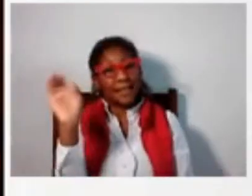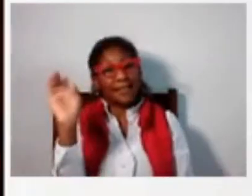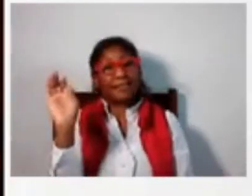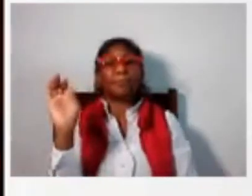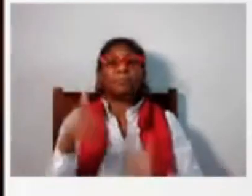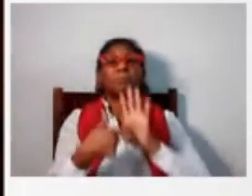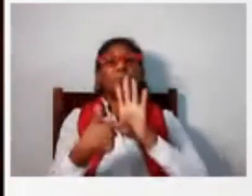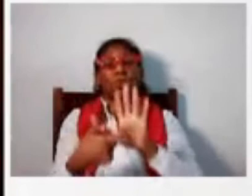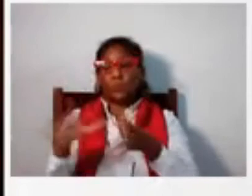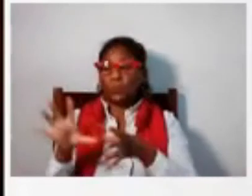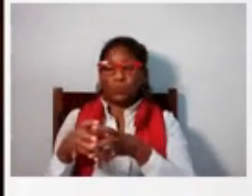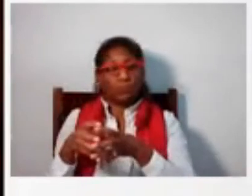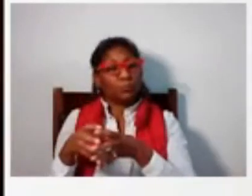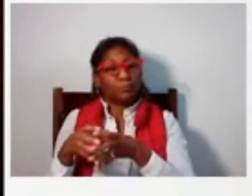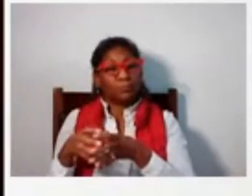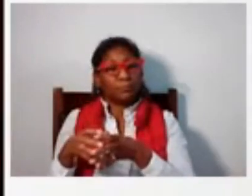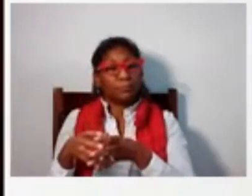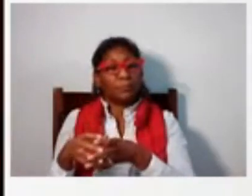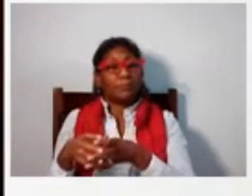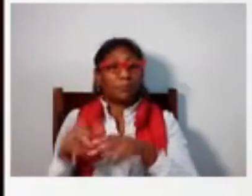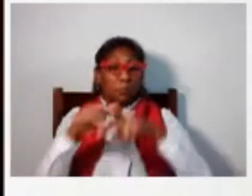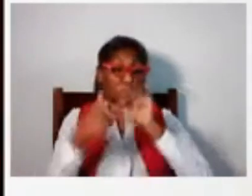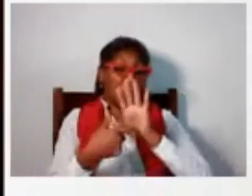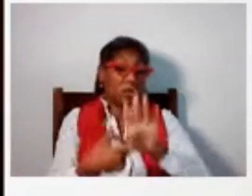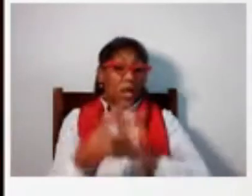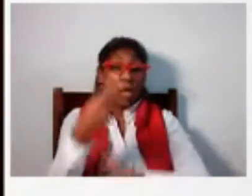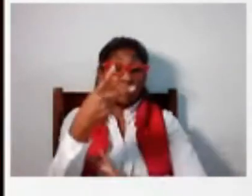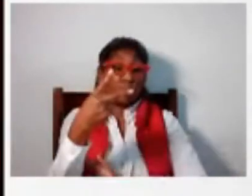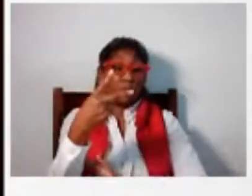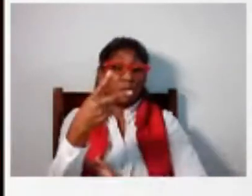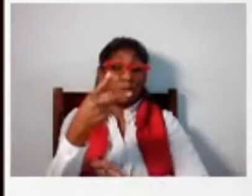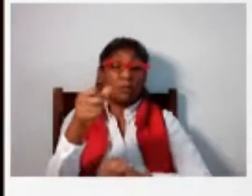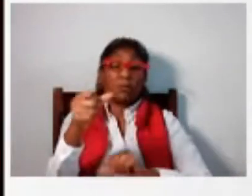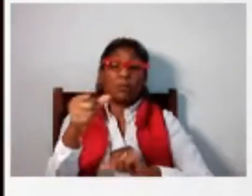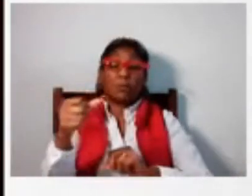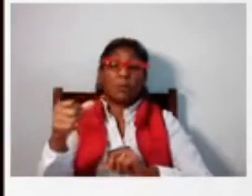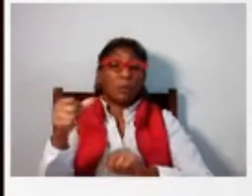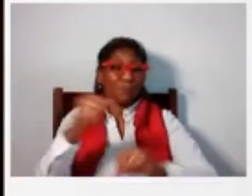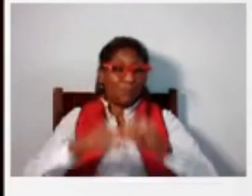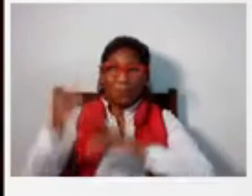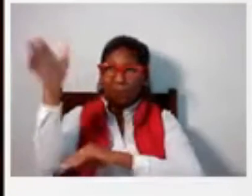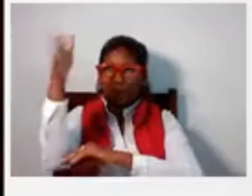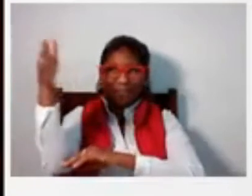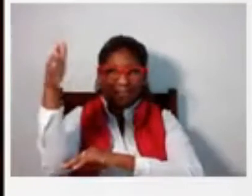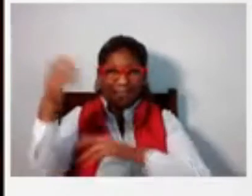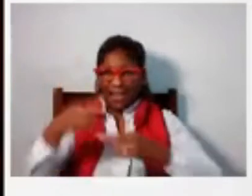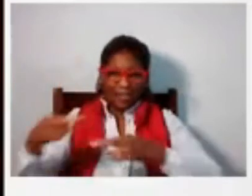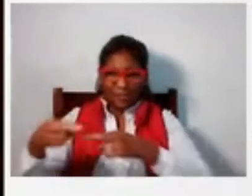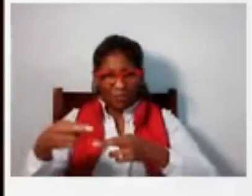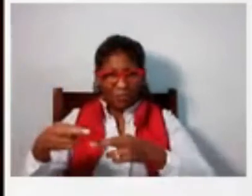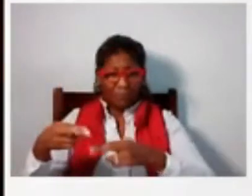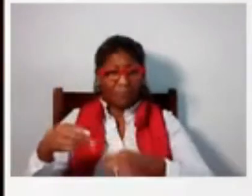essa reconsideração sobre 2 das 4 regiões. Mas, lembramos, é claro que é